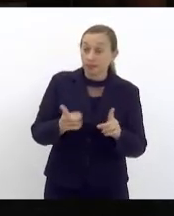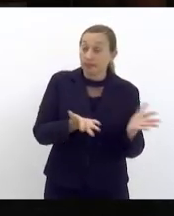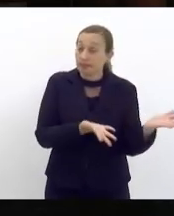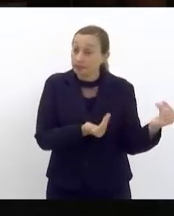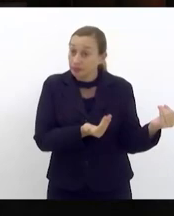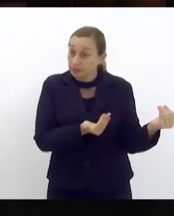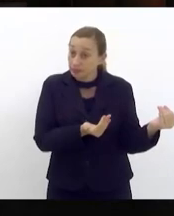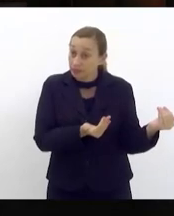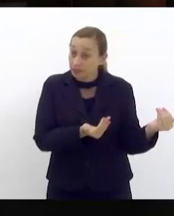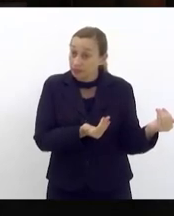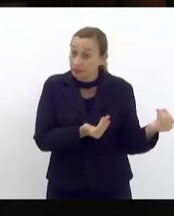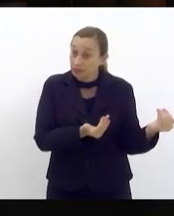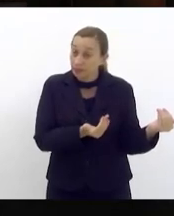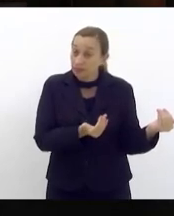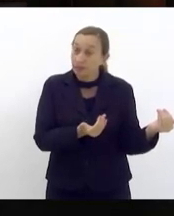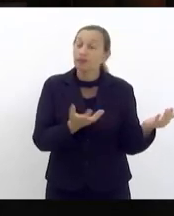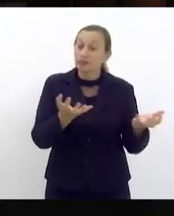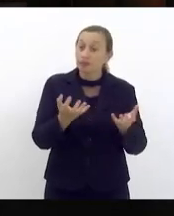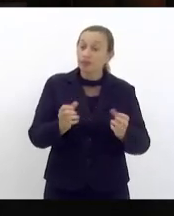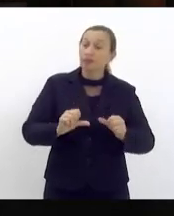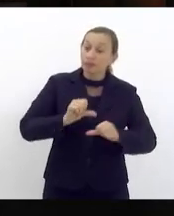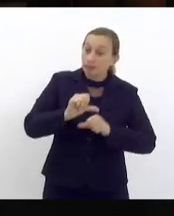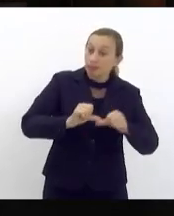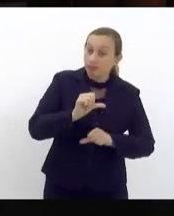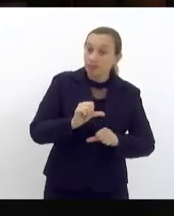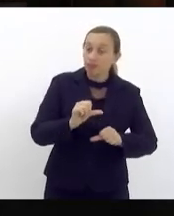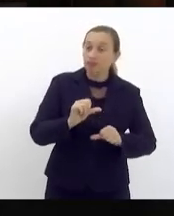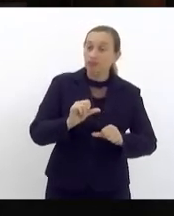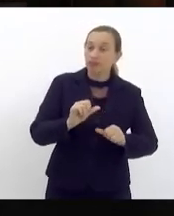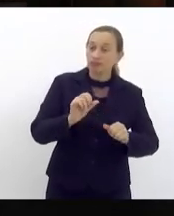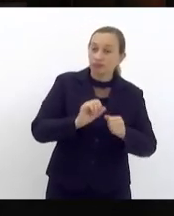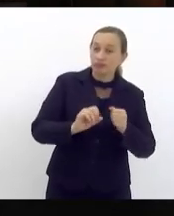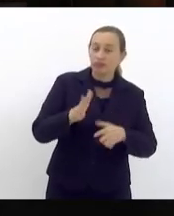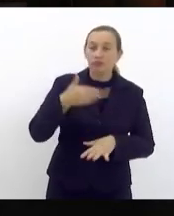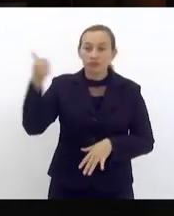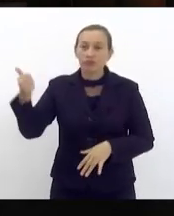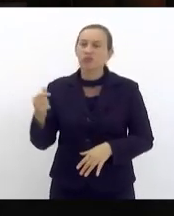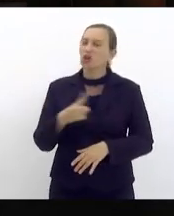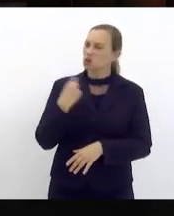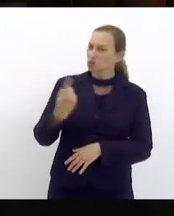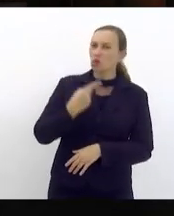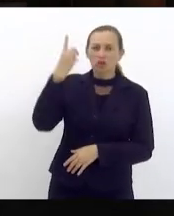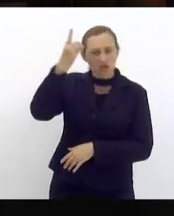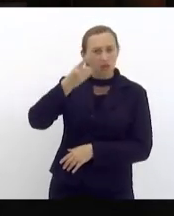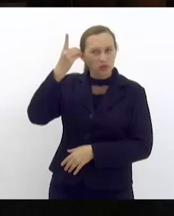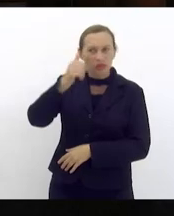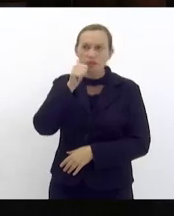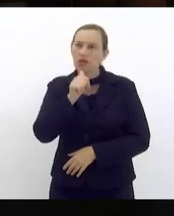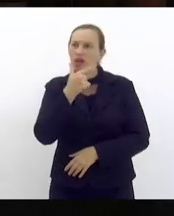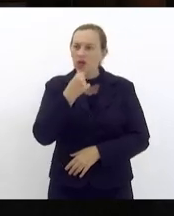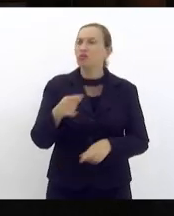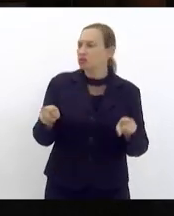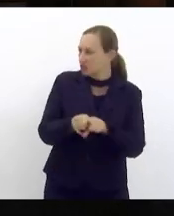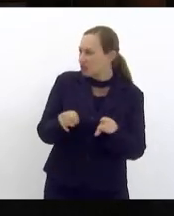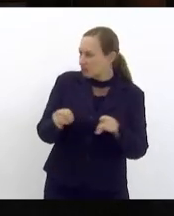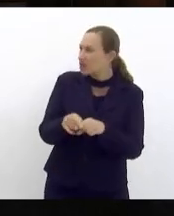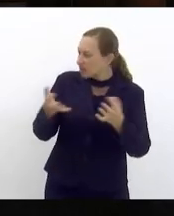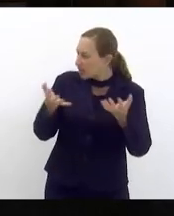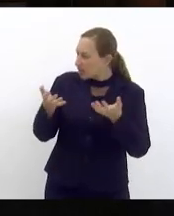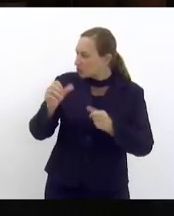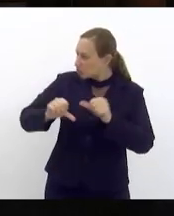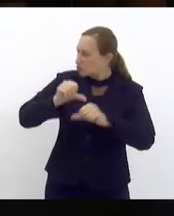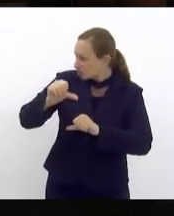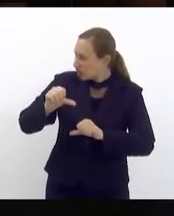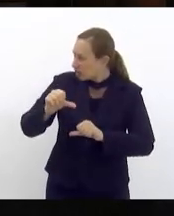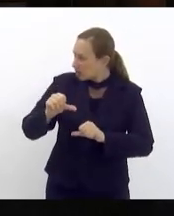Juventude está disposta a mudar está disposta a se refazer Será que nós deputados deputados também Será